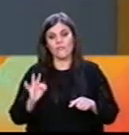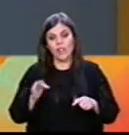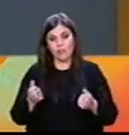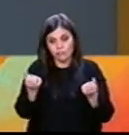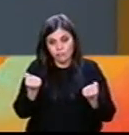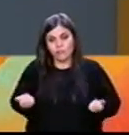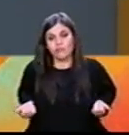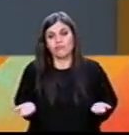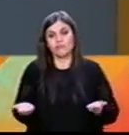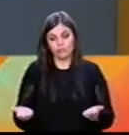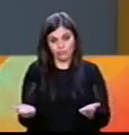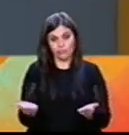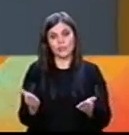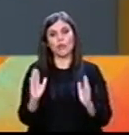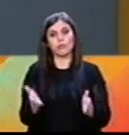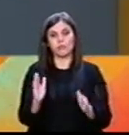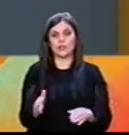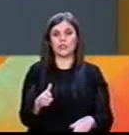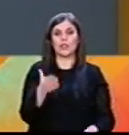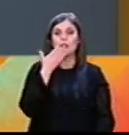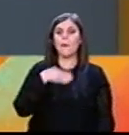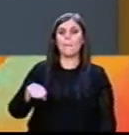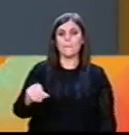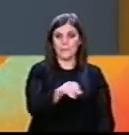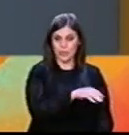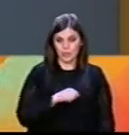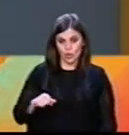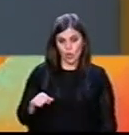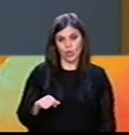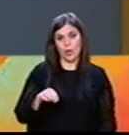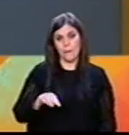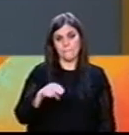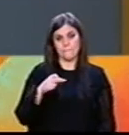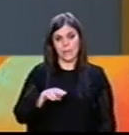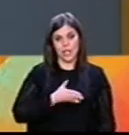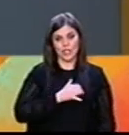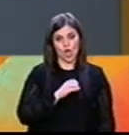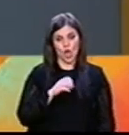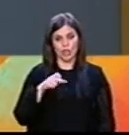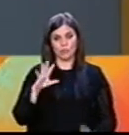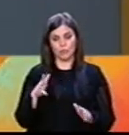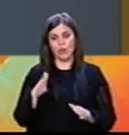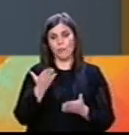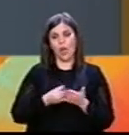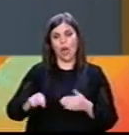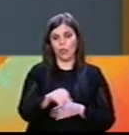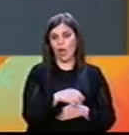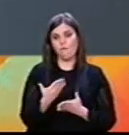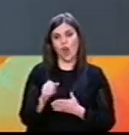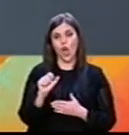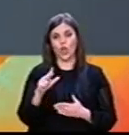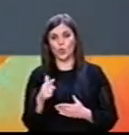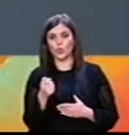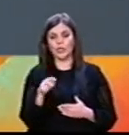nesse caso, não passamos pela farinha de mandioca ou pelo pão ralado sem glúten. Pincelamos apenas com o ovo e levamos ao forno bem quente até ficarem